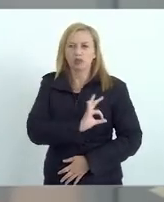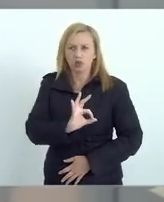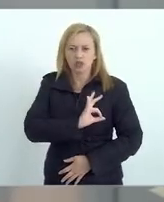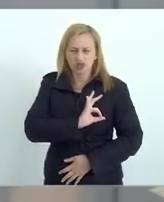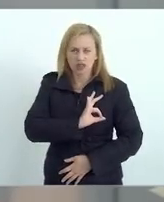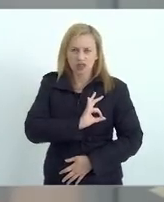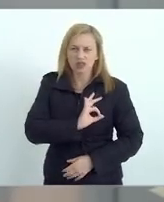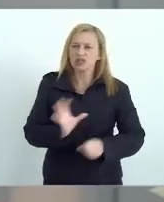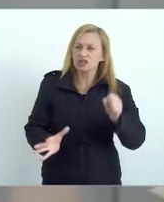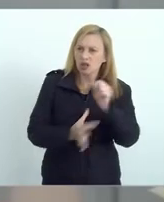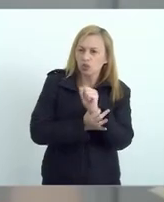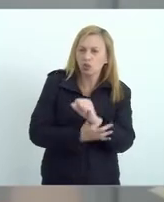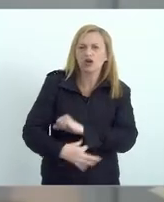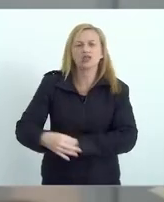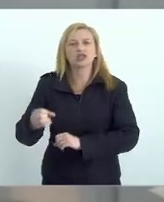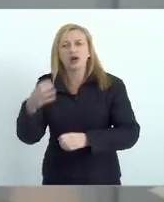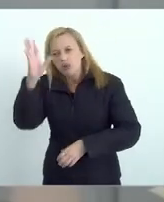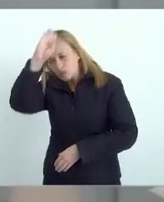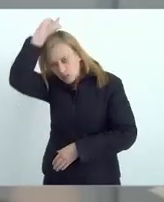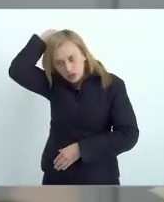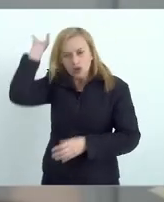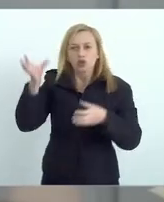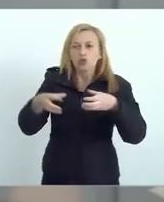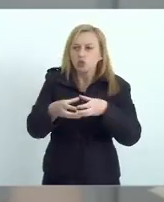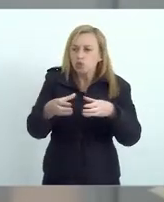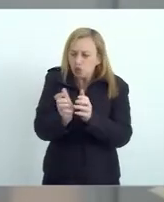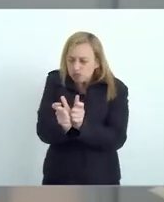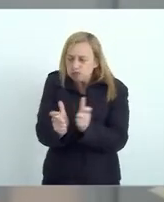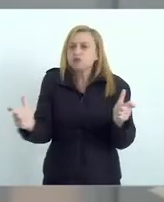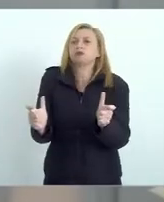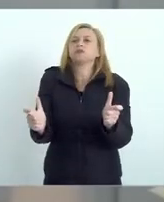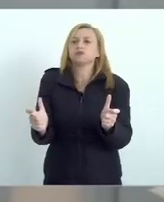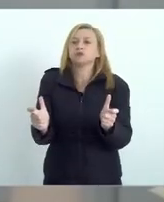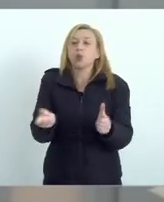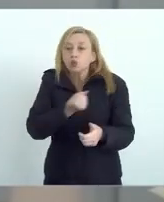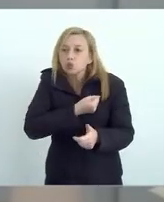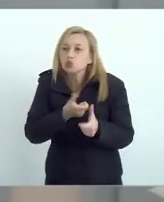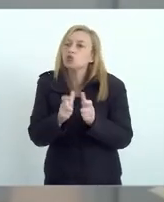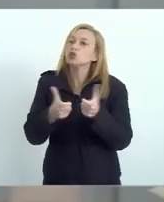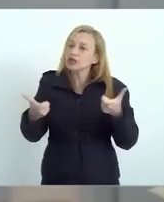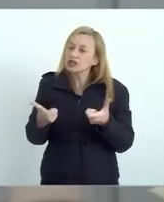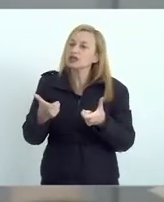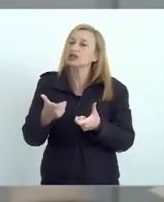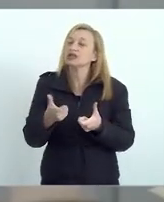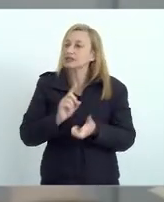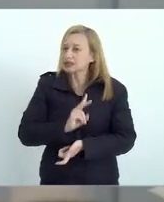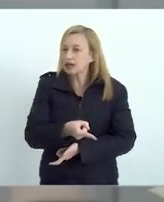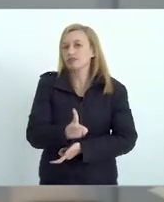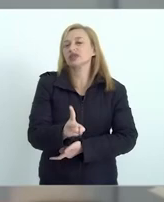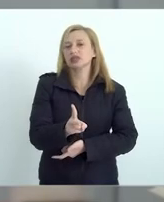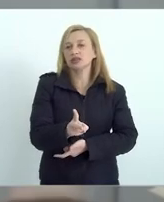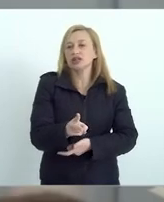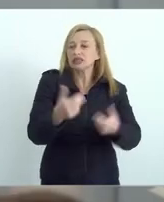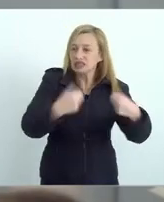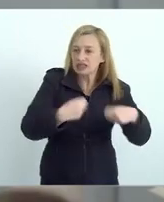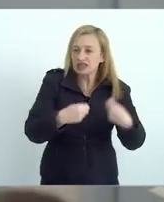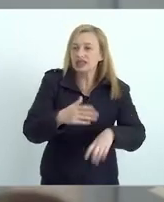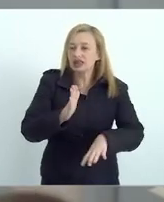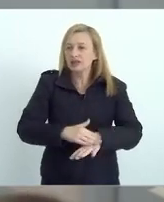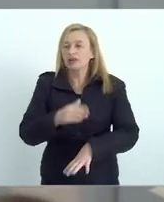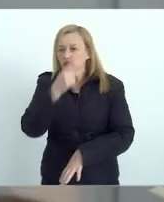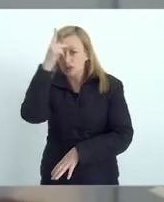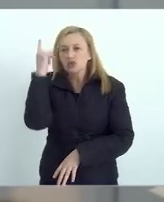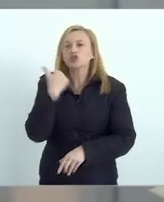de posto de segurança de bombeiro que é uma tropa Grande a uma demanda sempre presente por dropou por efetivo